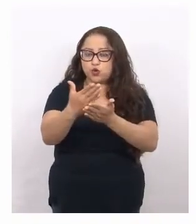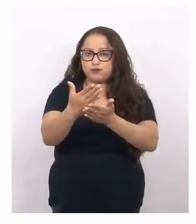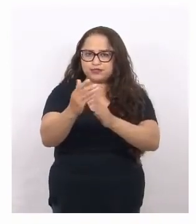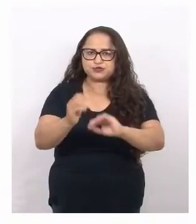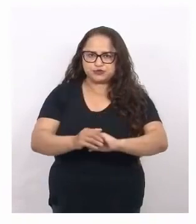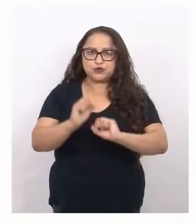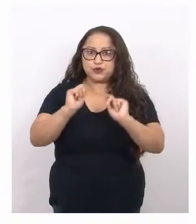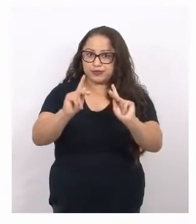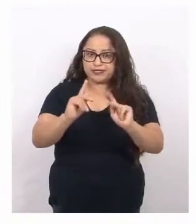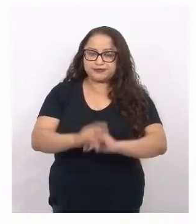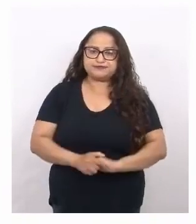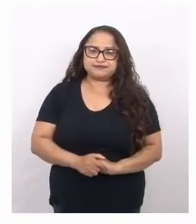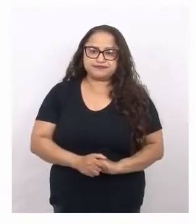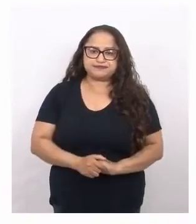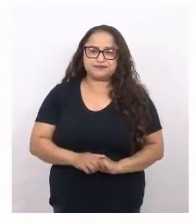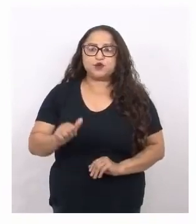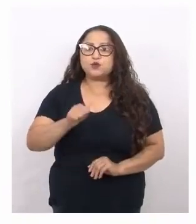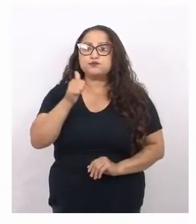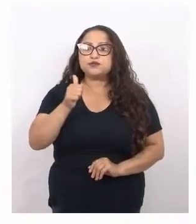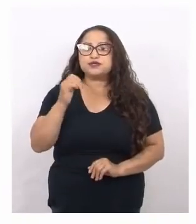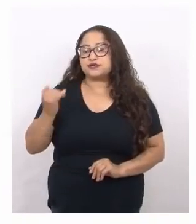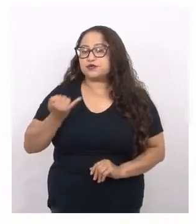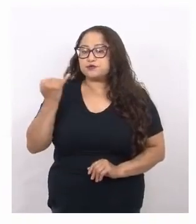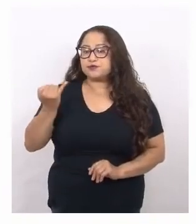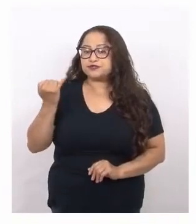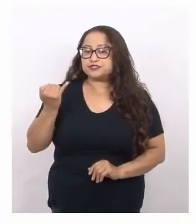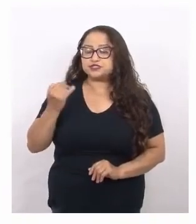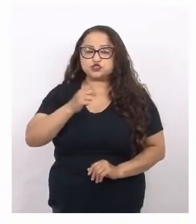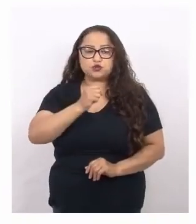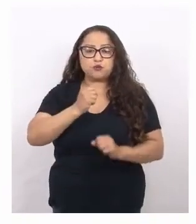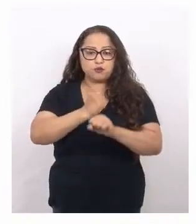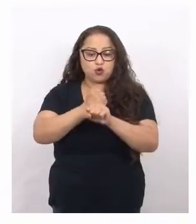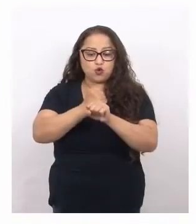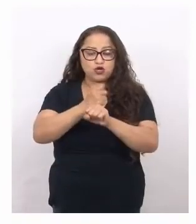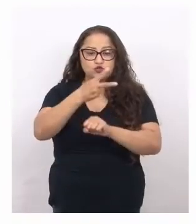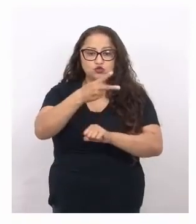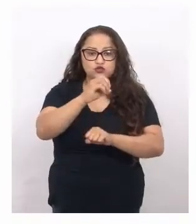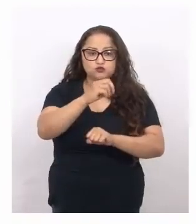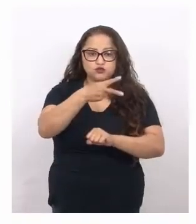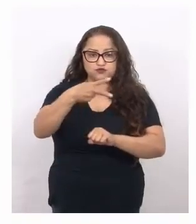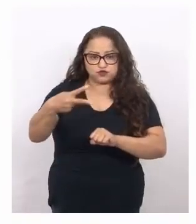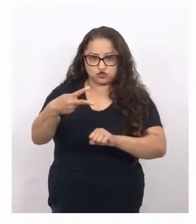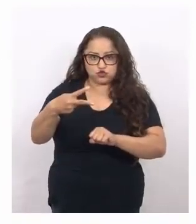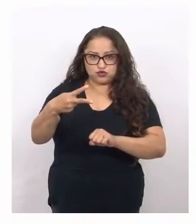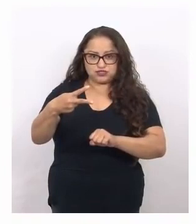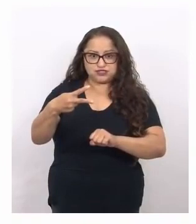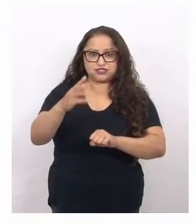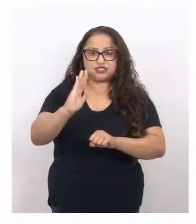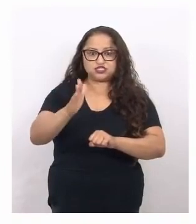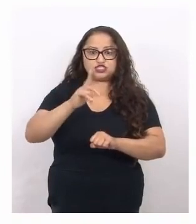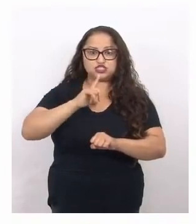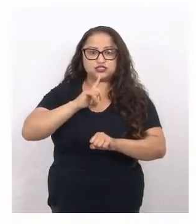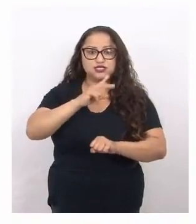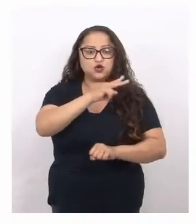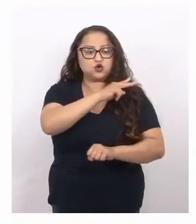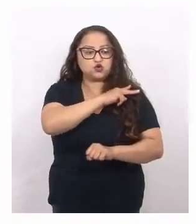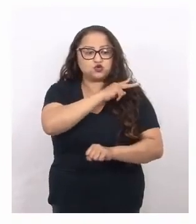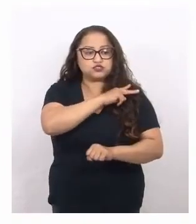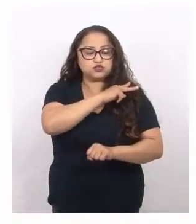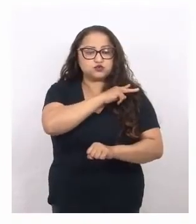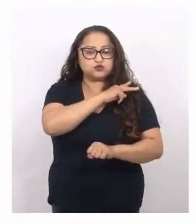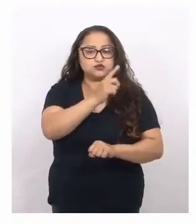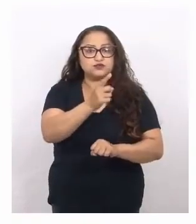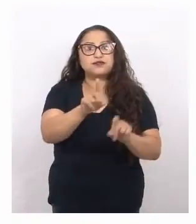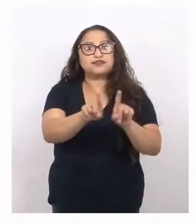sistema, tá? Então, primeira coisa importante é que para 2022 a gente tem a segunda série e a primeira